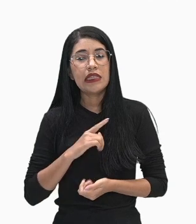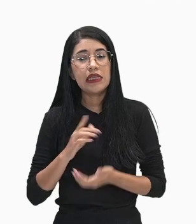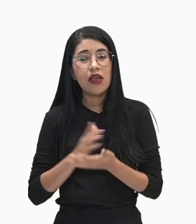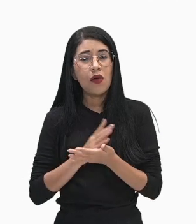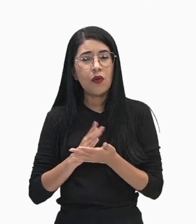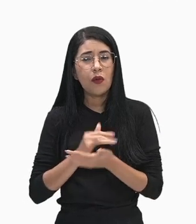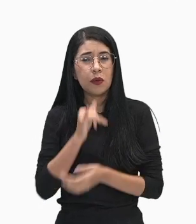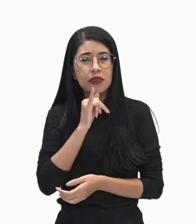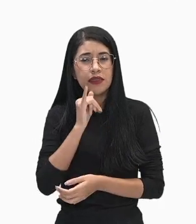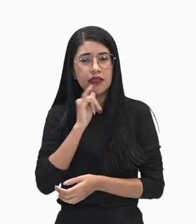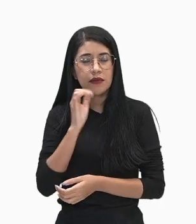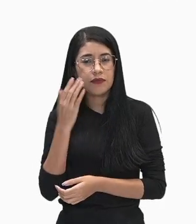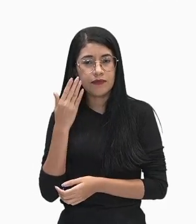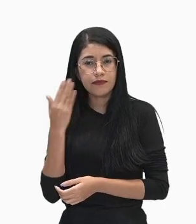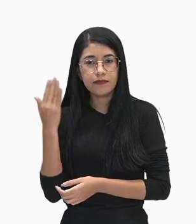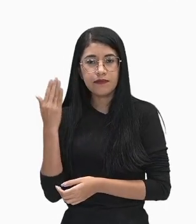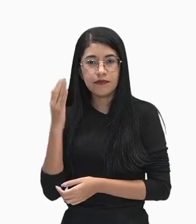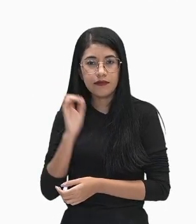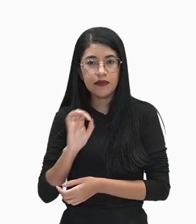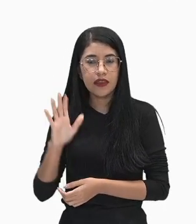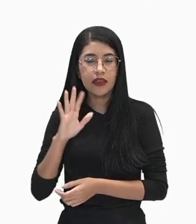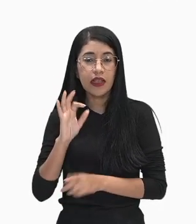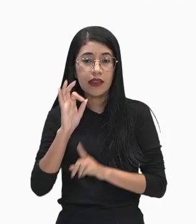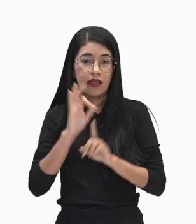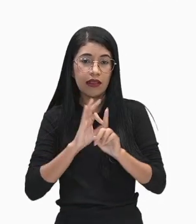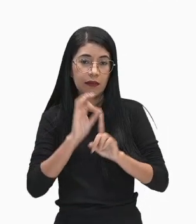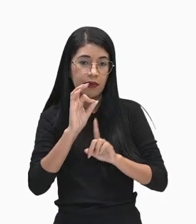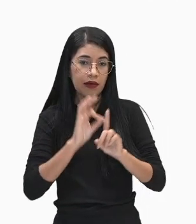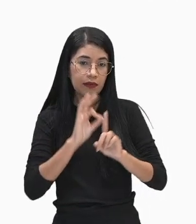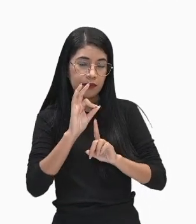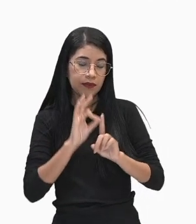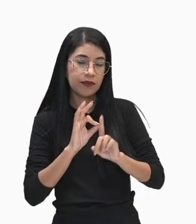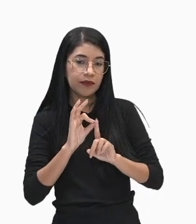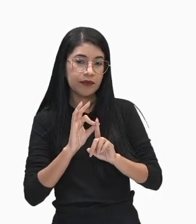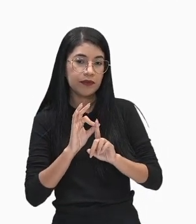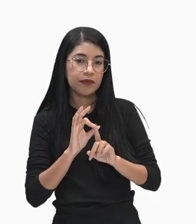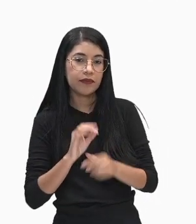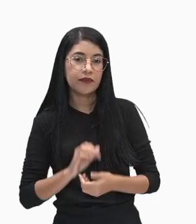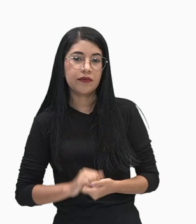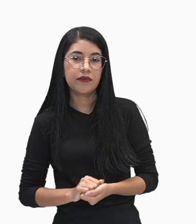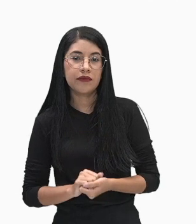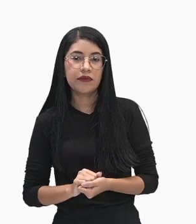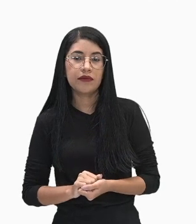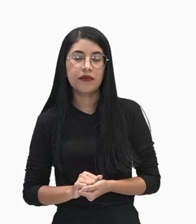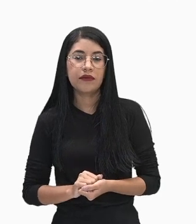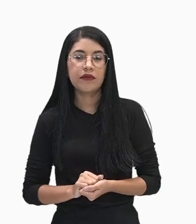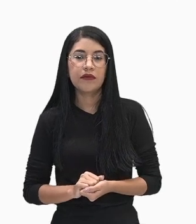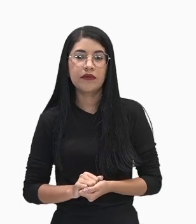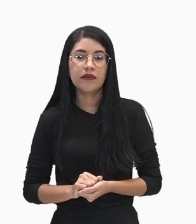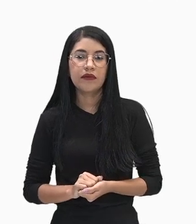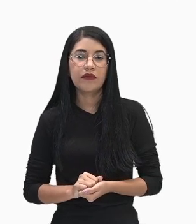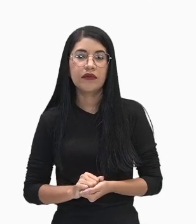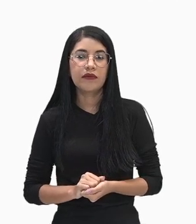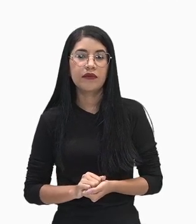mostrando para você, olha, o efeito térmico, tá? O efeito